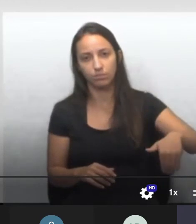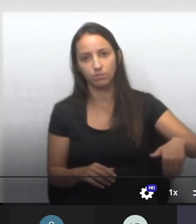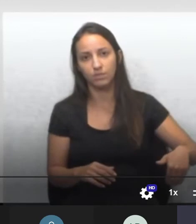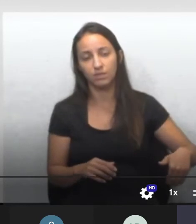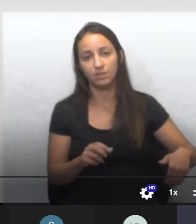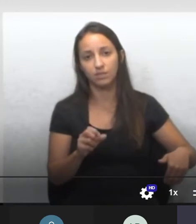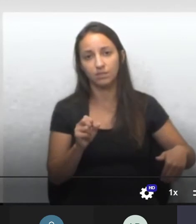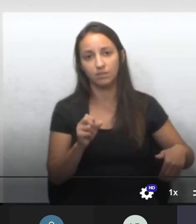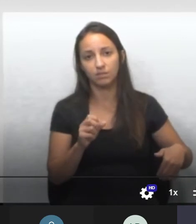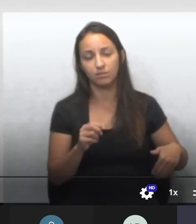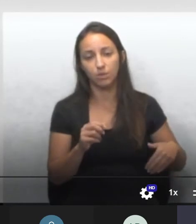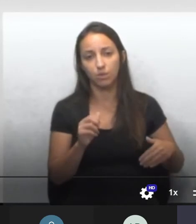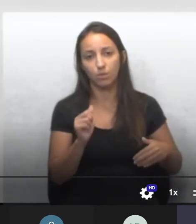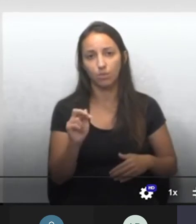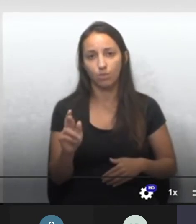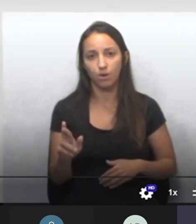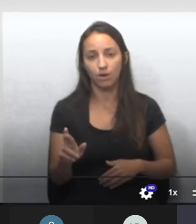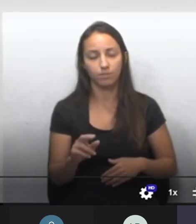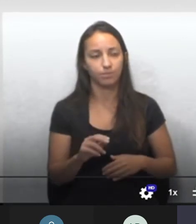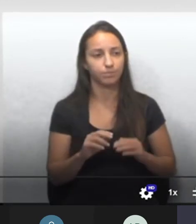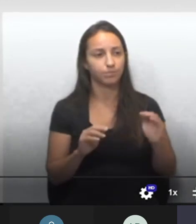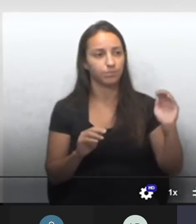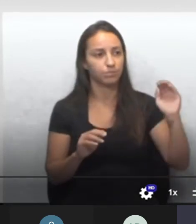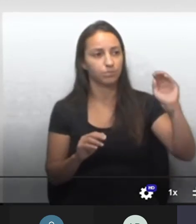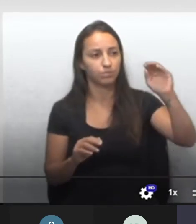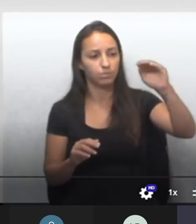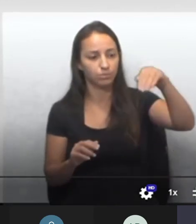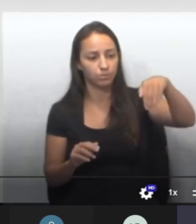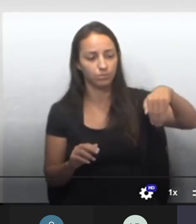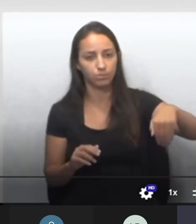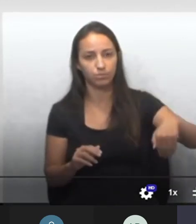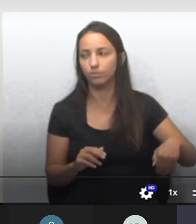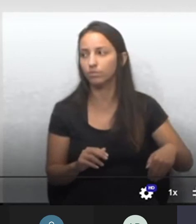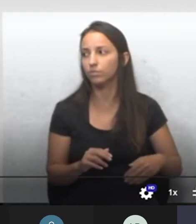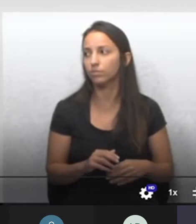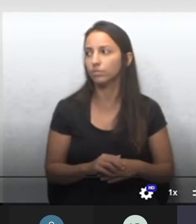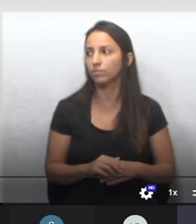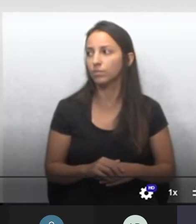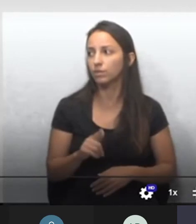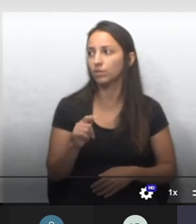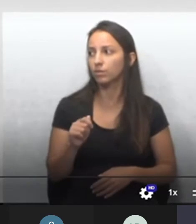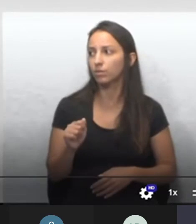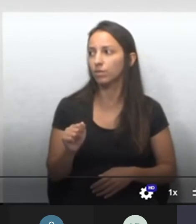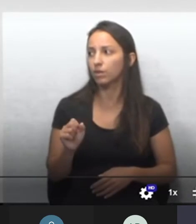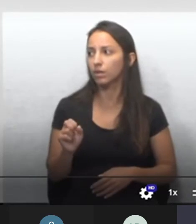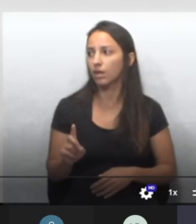e para sair o ar com o gás, tá